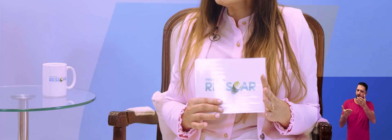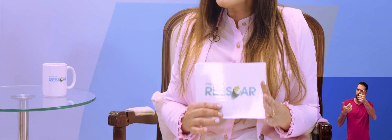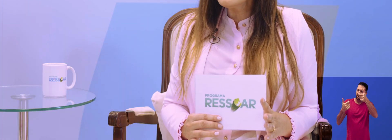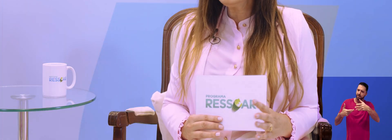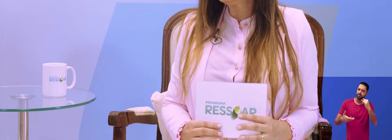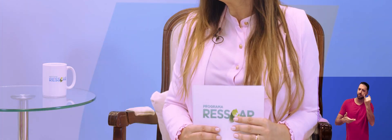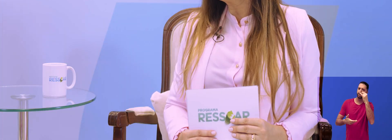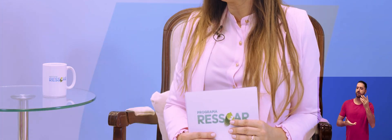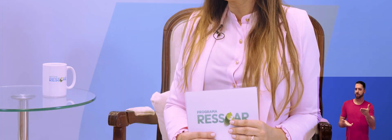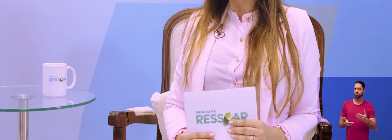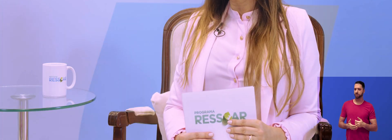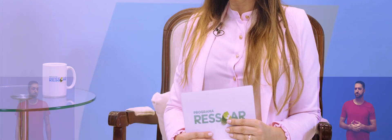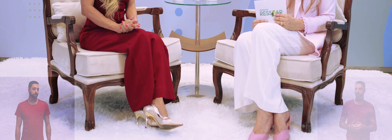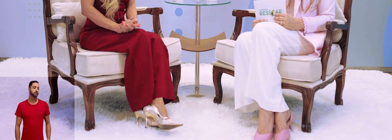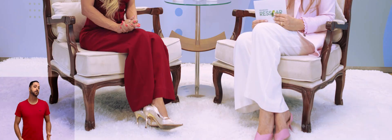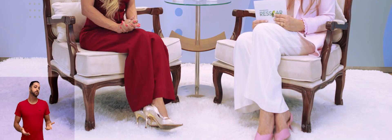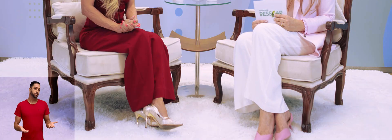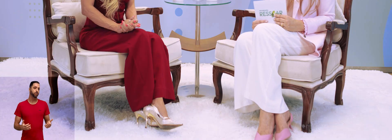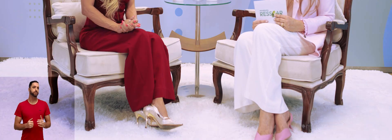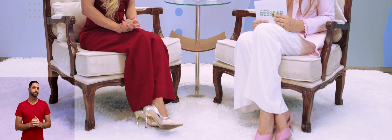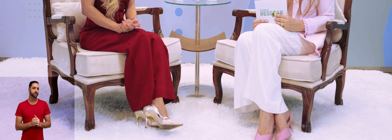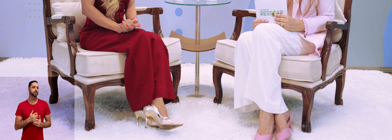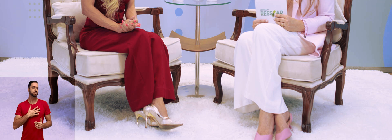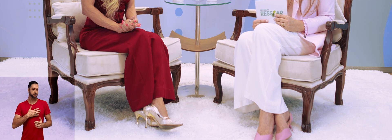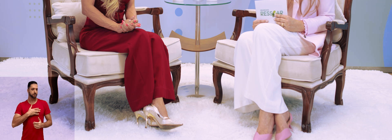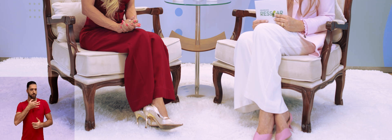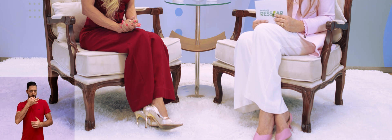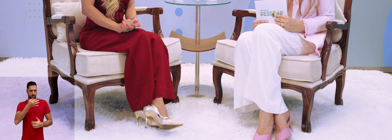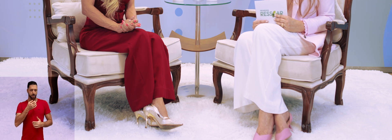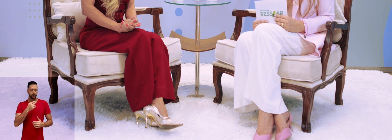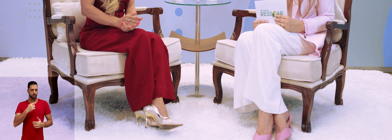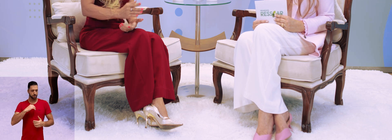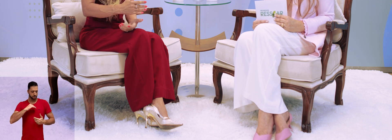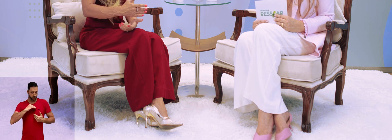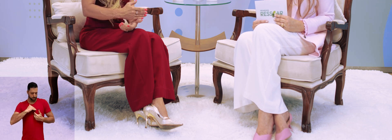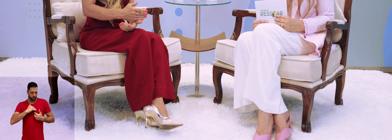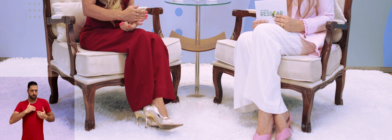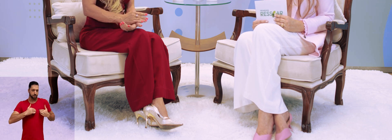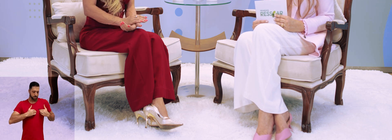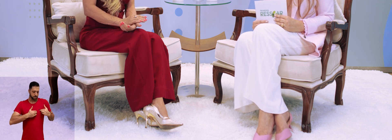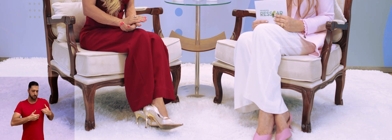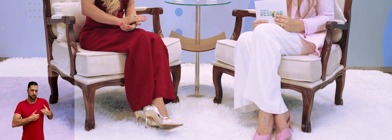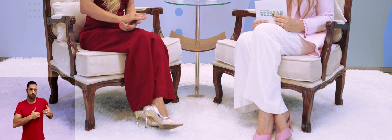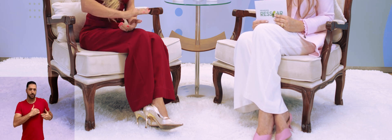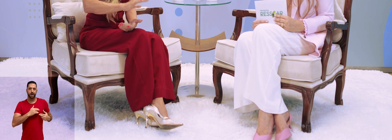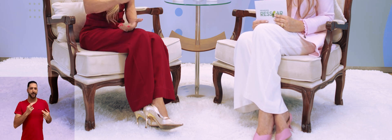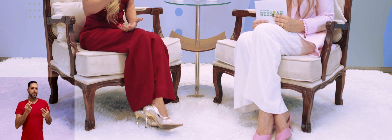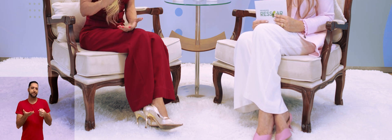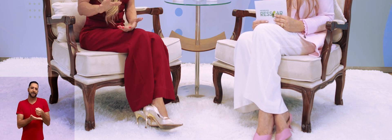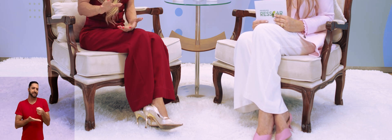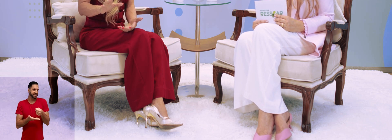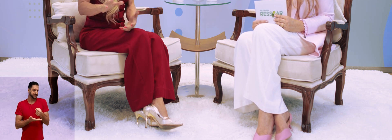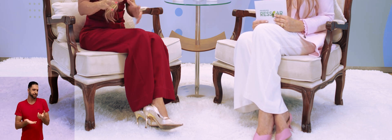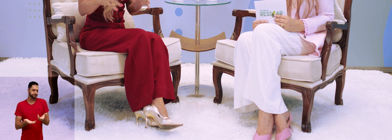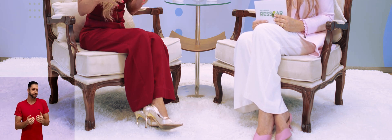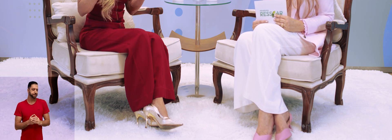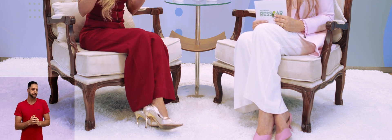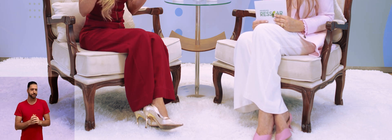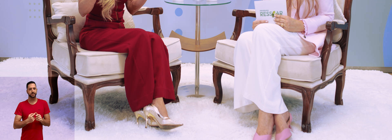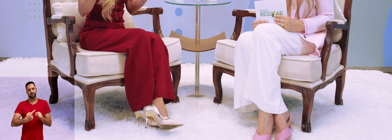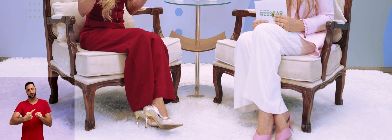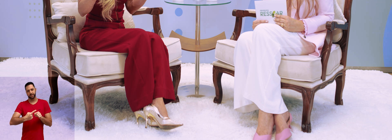gente começasse falando dele. Eu vejo o autoexame como, que você bem colocou, Inês, como o básico.